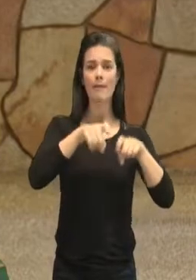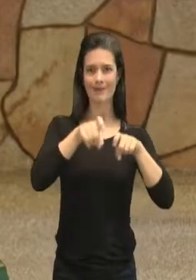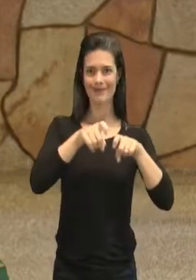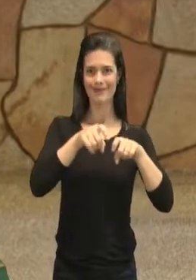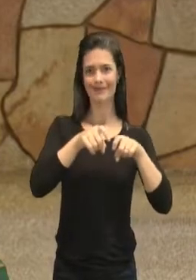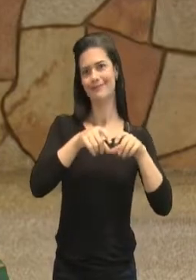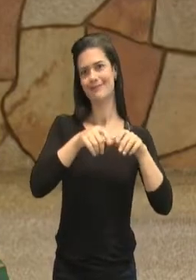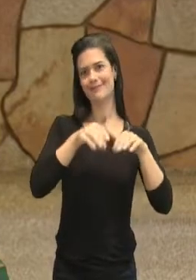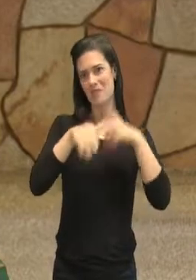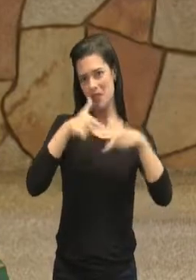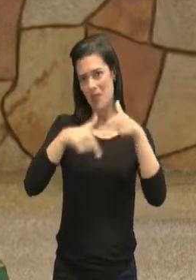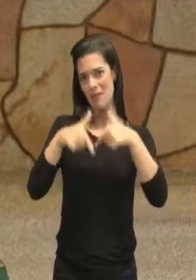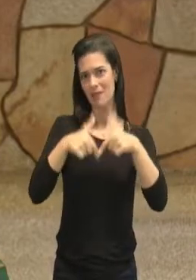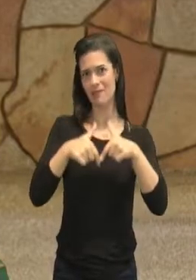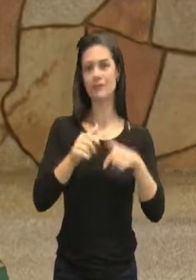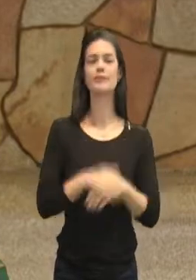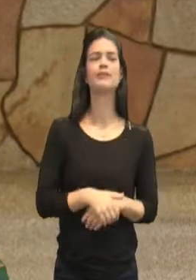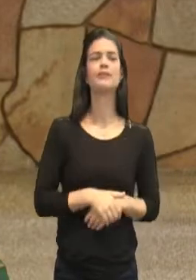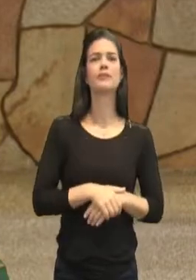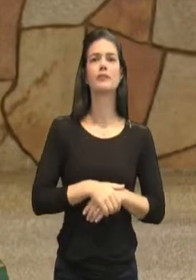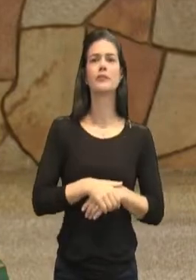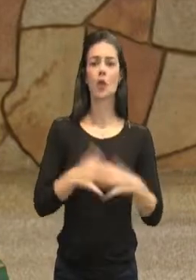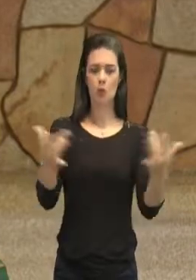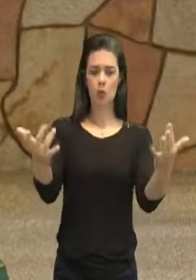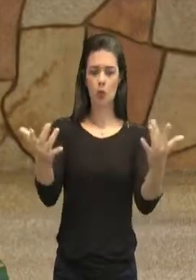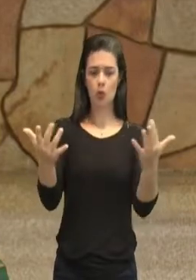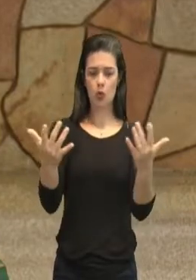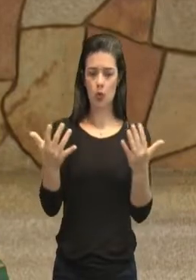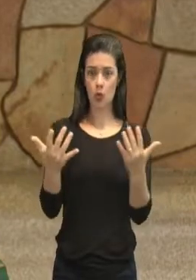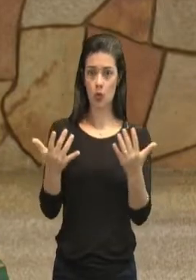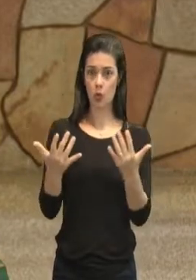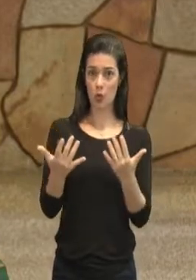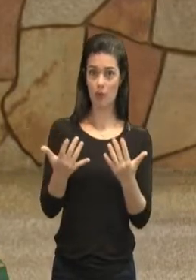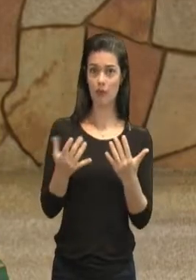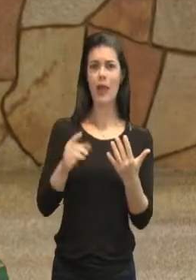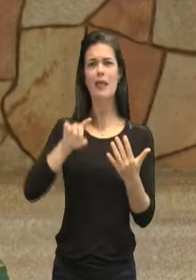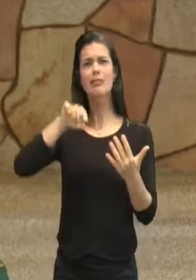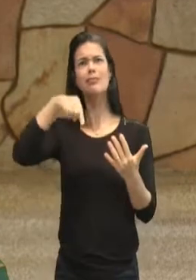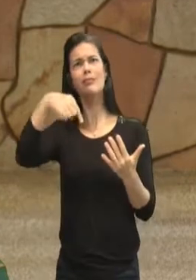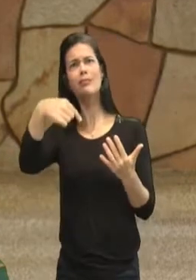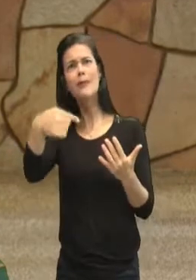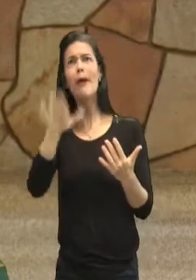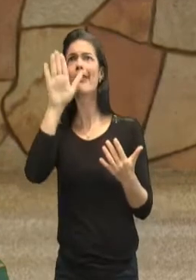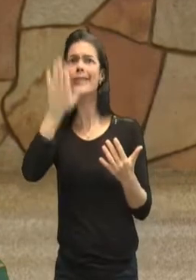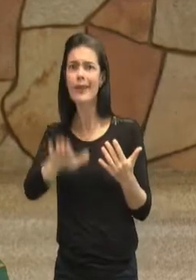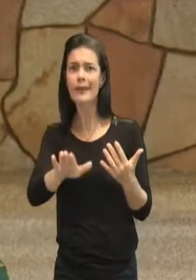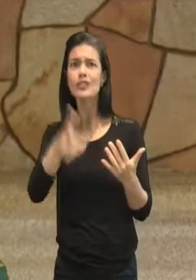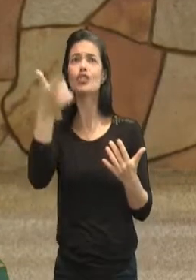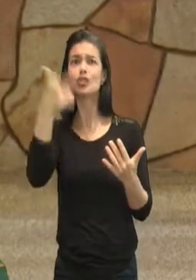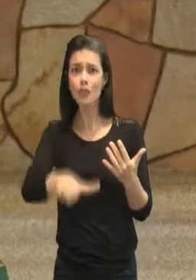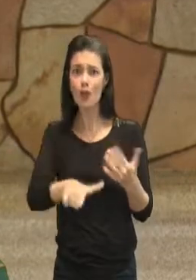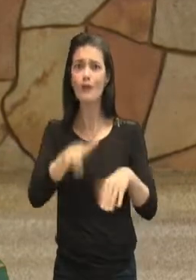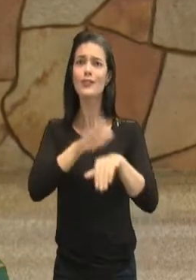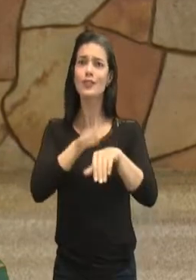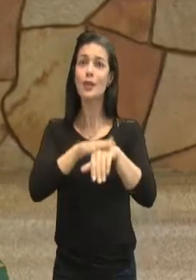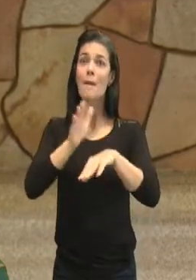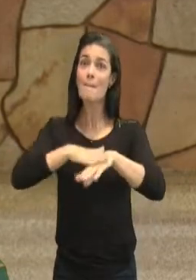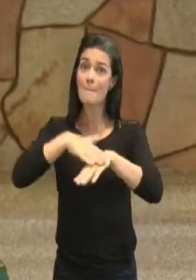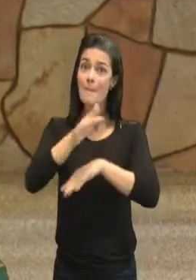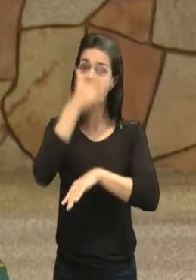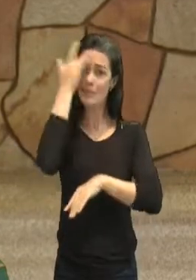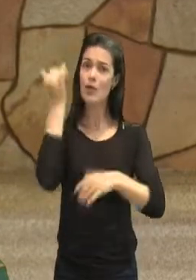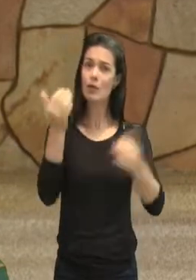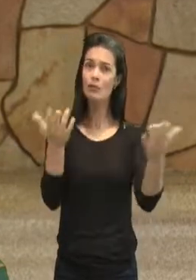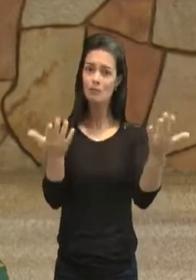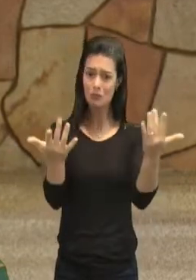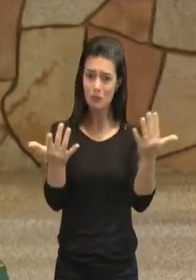fazer a colheita. Mais tarde, com o passar das horas, ele chama outros trabalhadores que vão também fazer essa